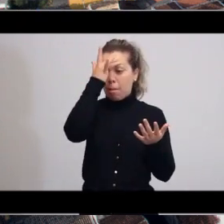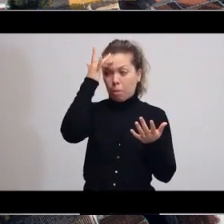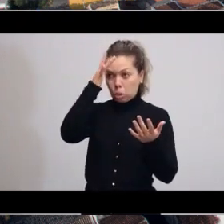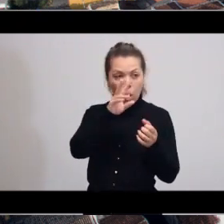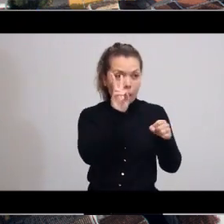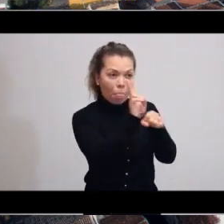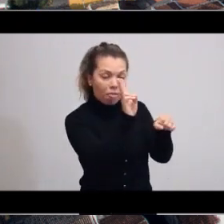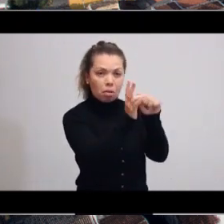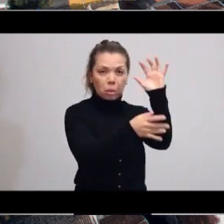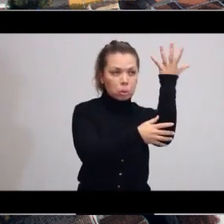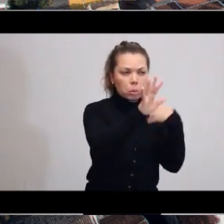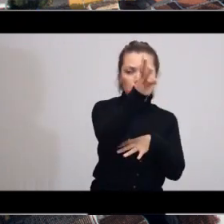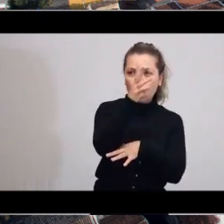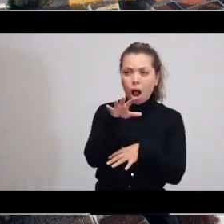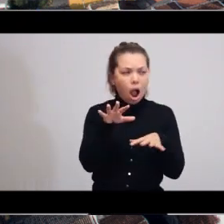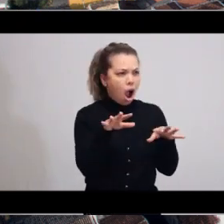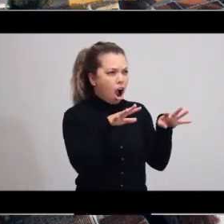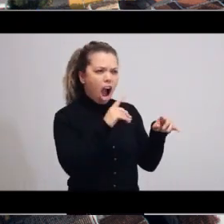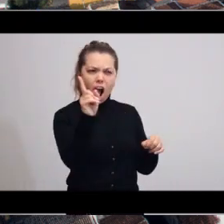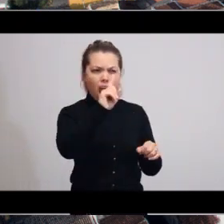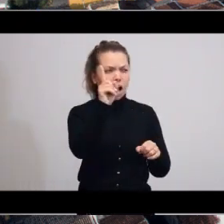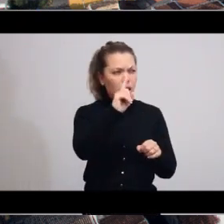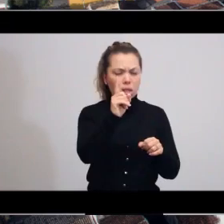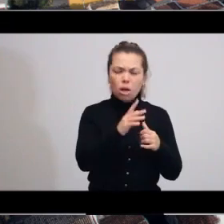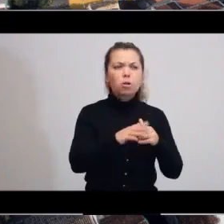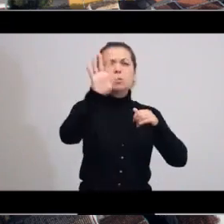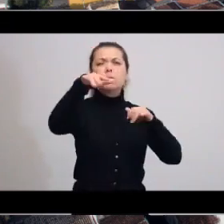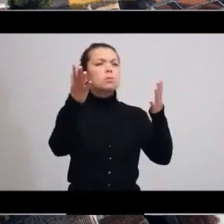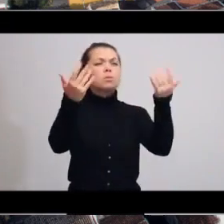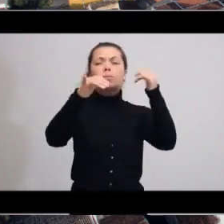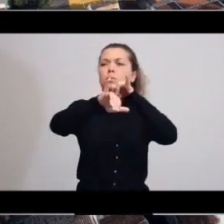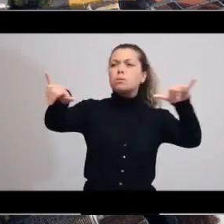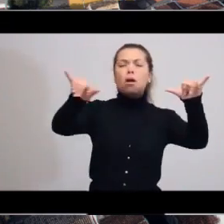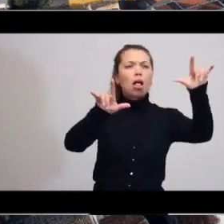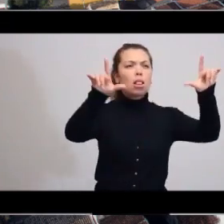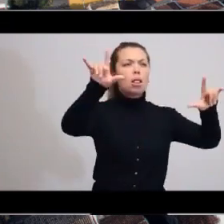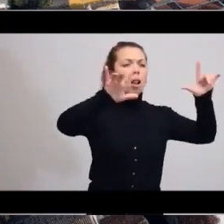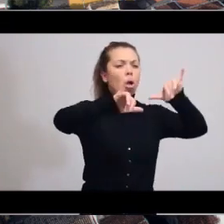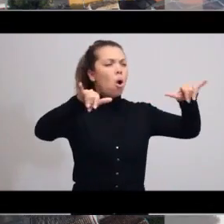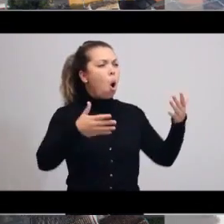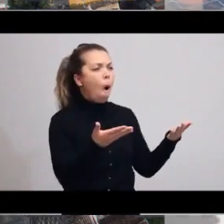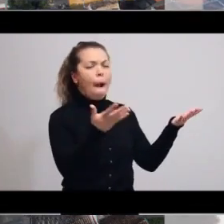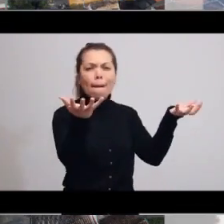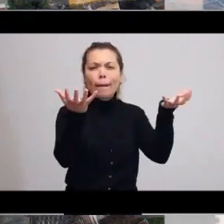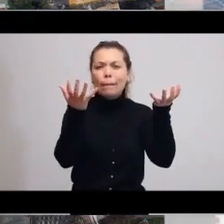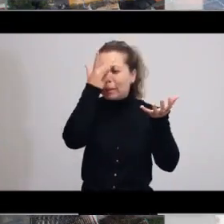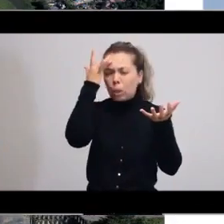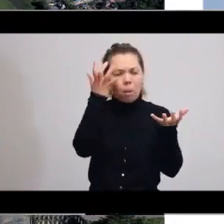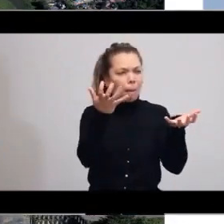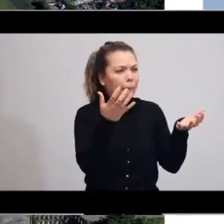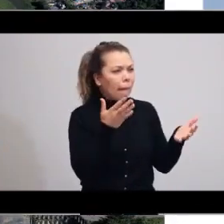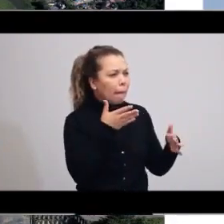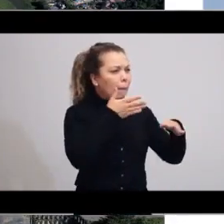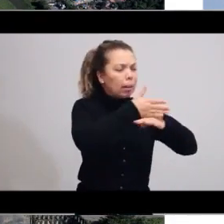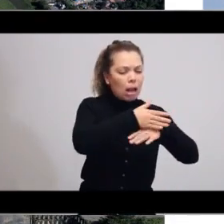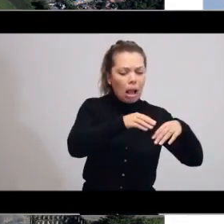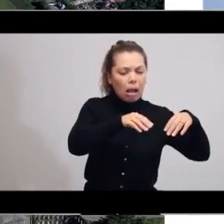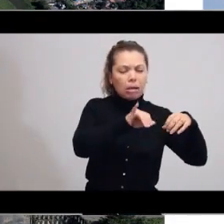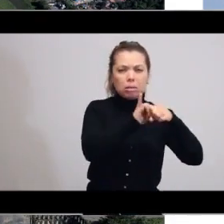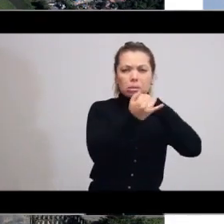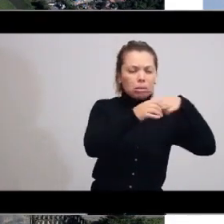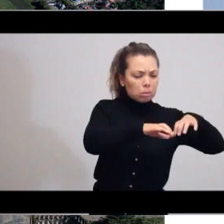Portugal concebia estas entradas castelhanas como uma invasão. O Tratado de Tordesilhas determinou uma linha